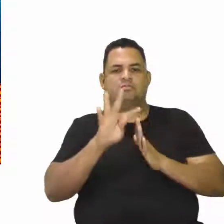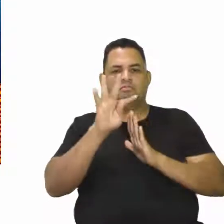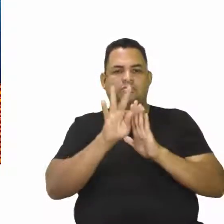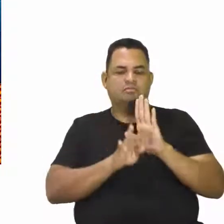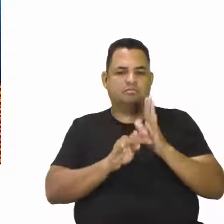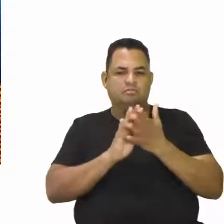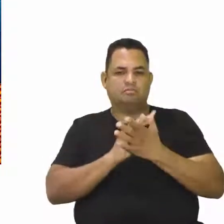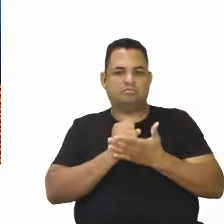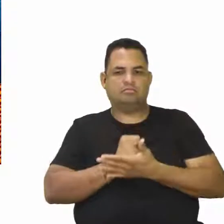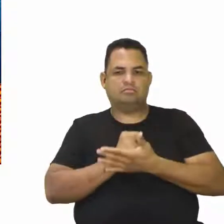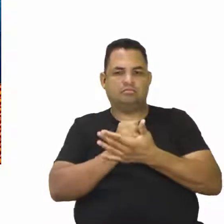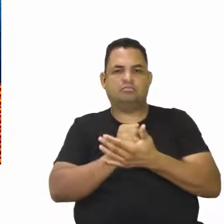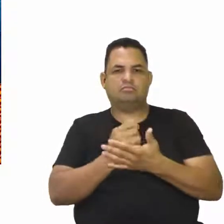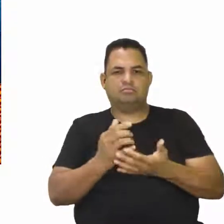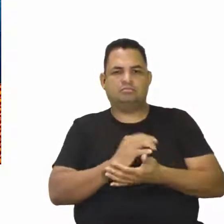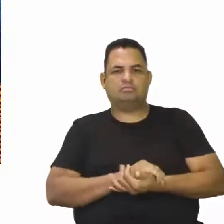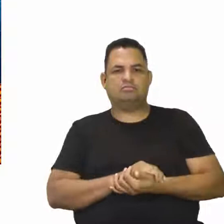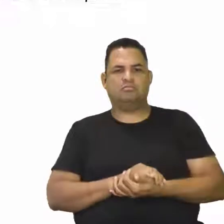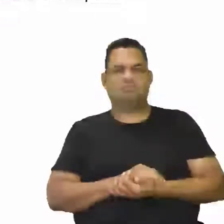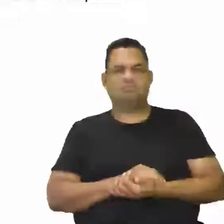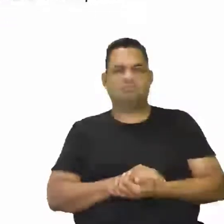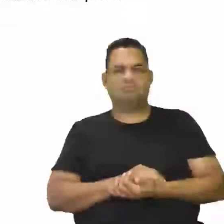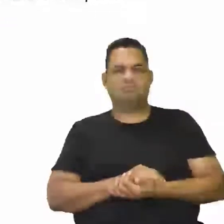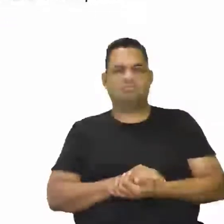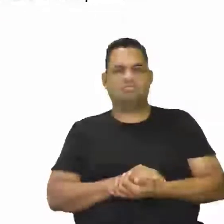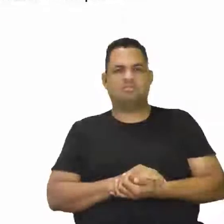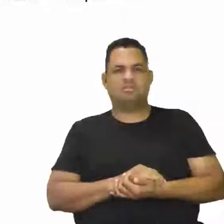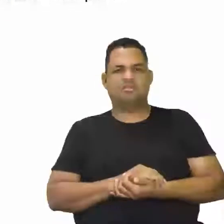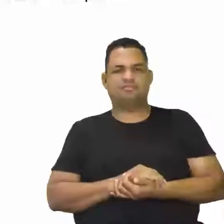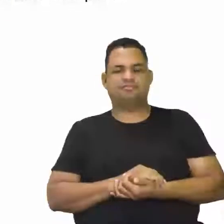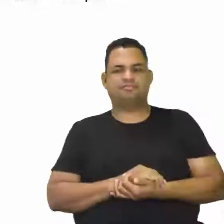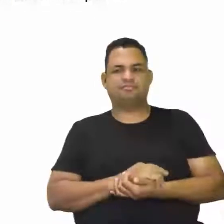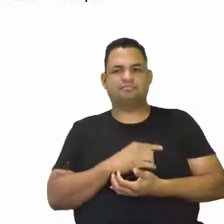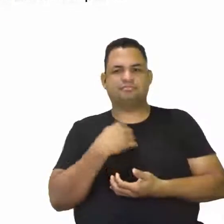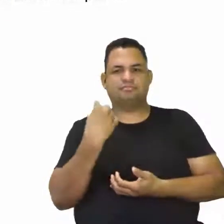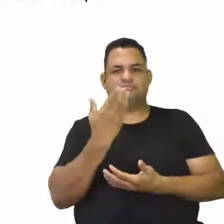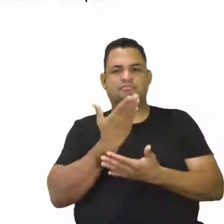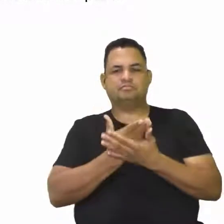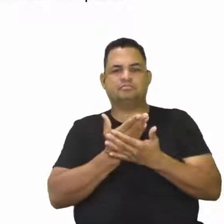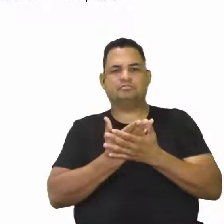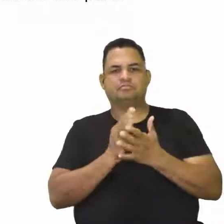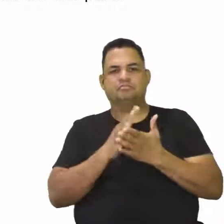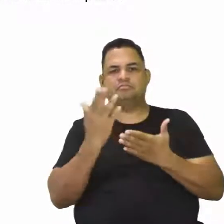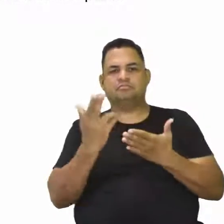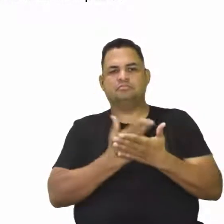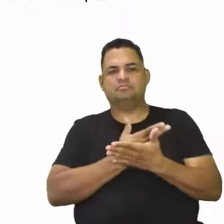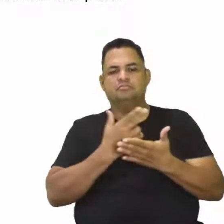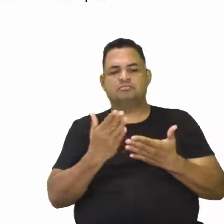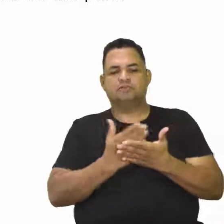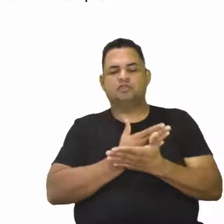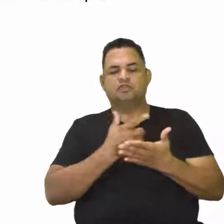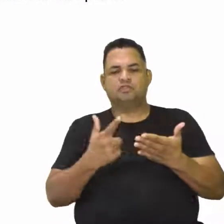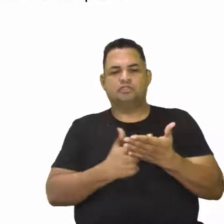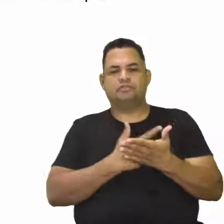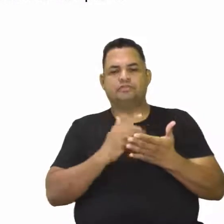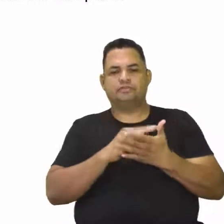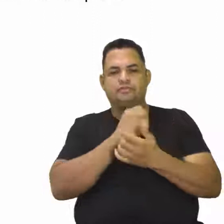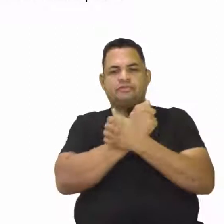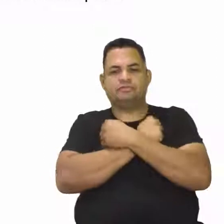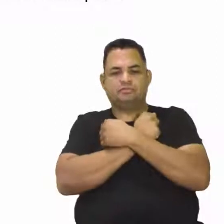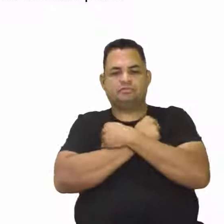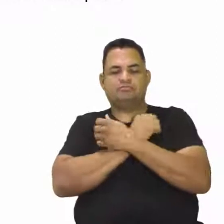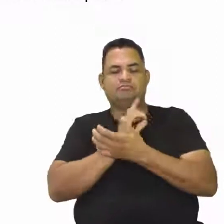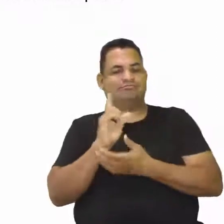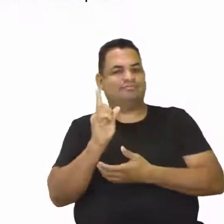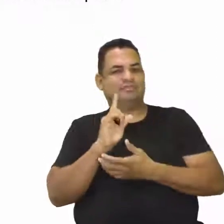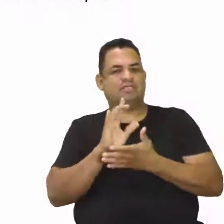texto como auxílio, como vocês viram. Isso. Nós estudamos um pouquinho do livro dos abraços, que, na verdade, ele não é